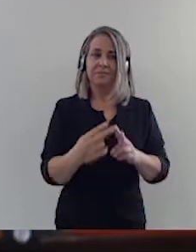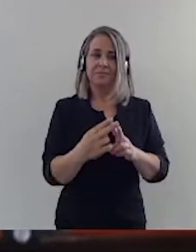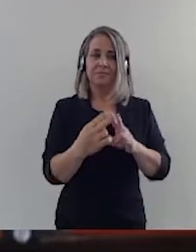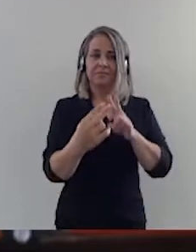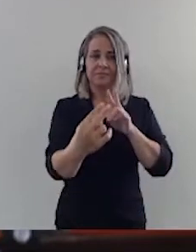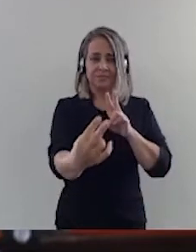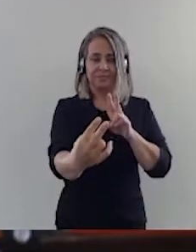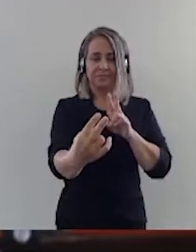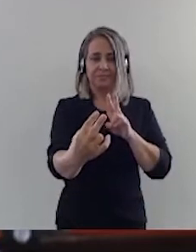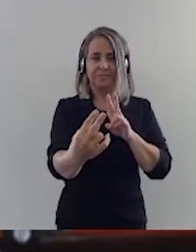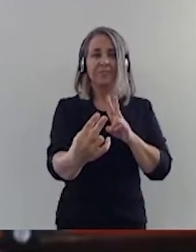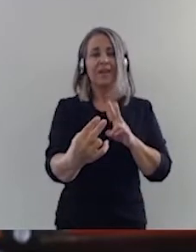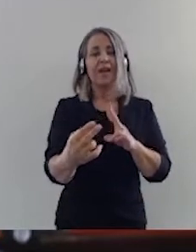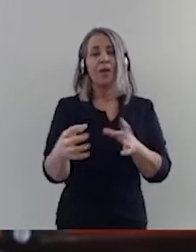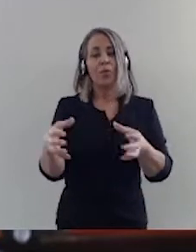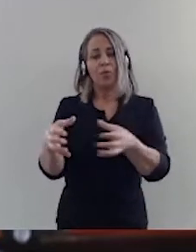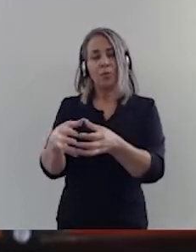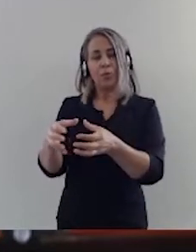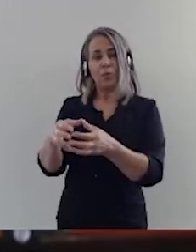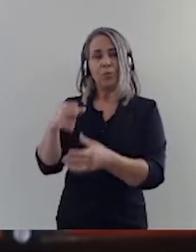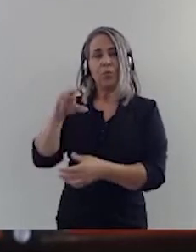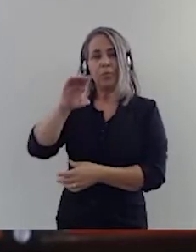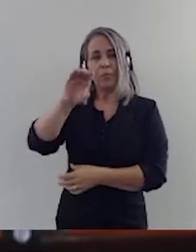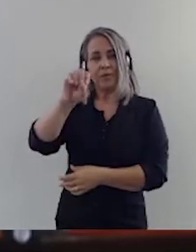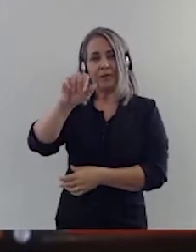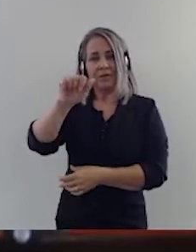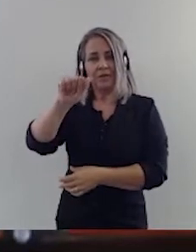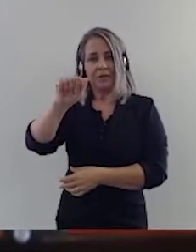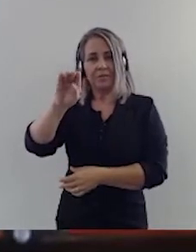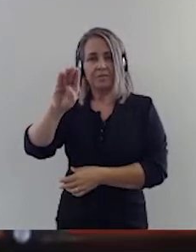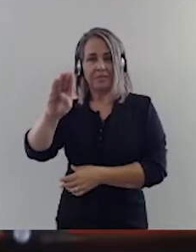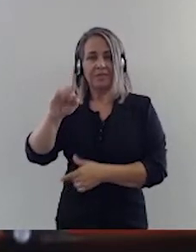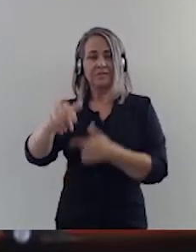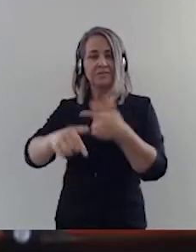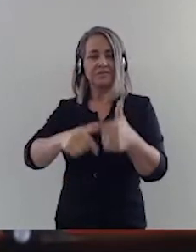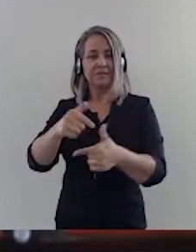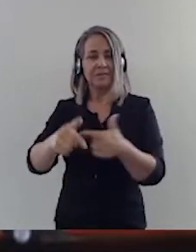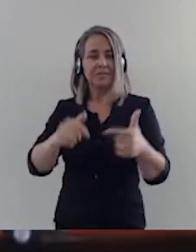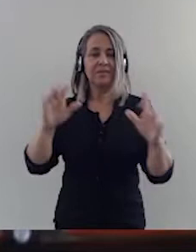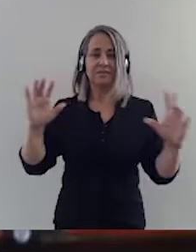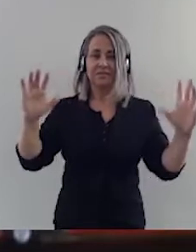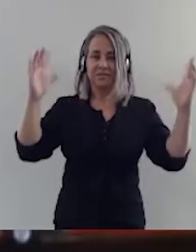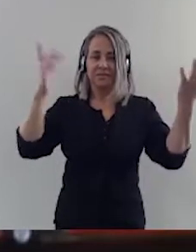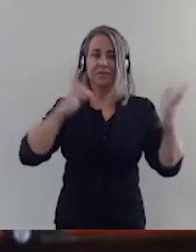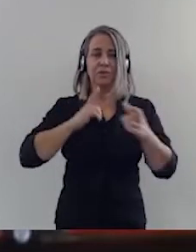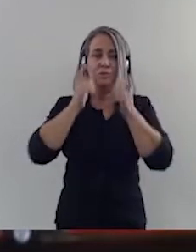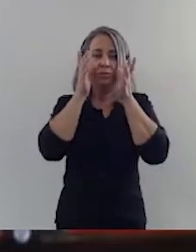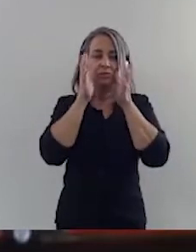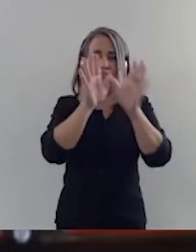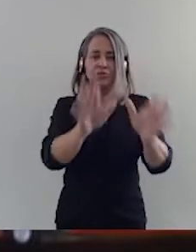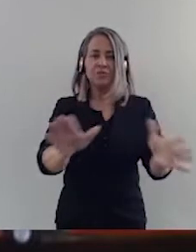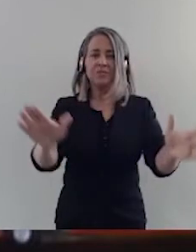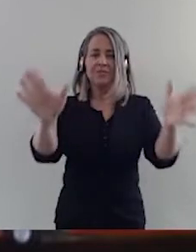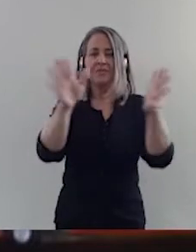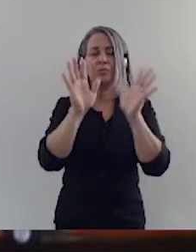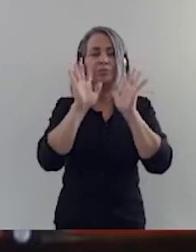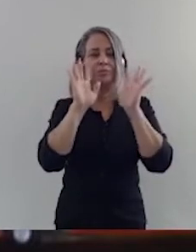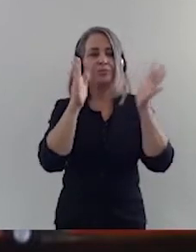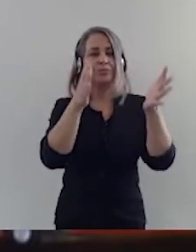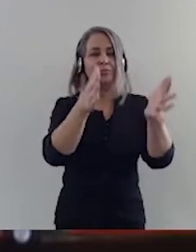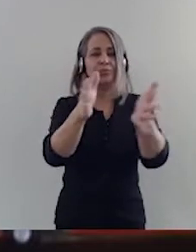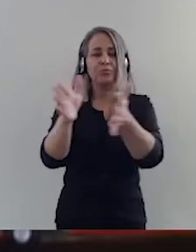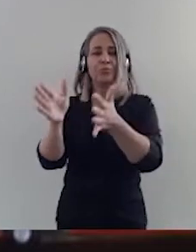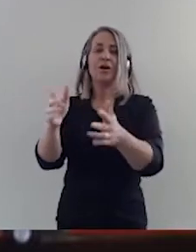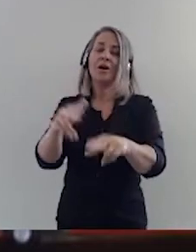evento. A Ordem dos Advogados do Brasil realiza esse evento com uma dimensão bem referida